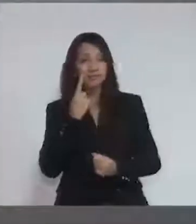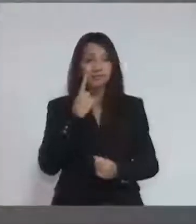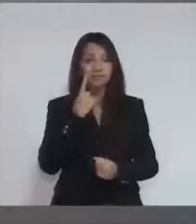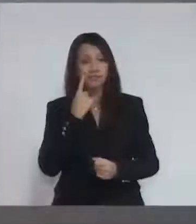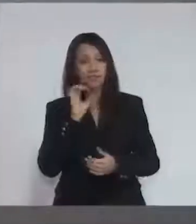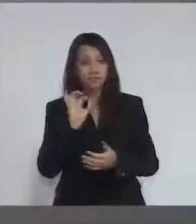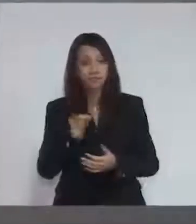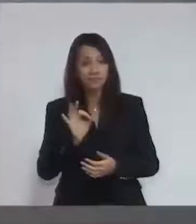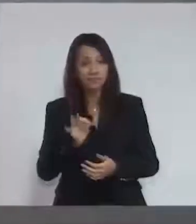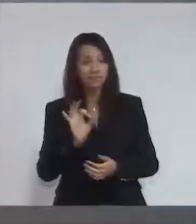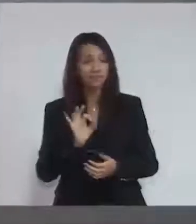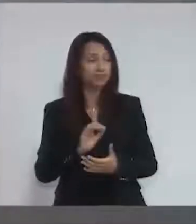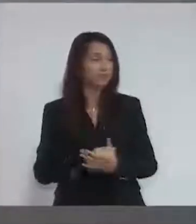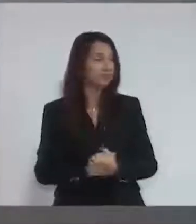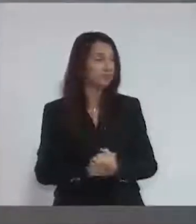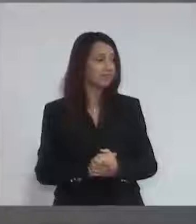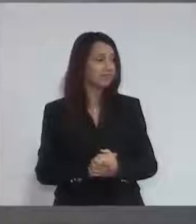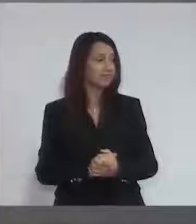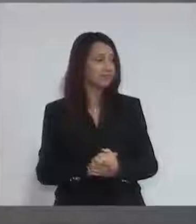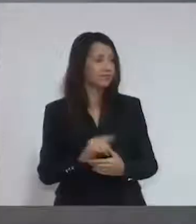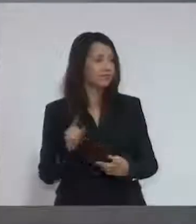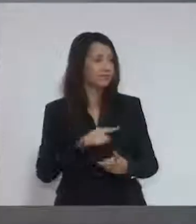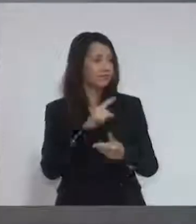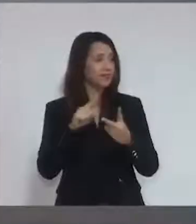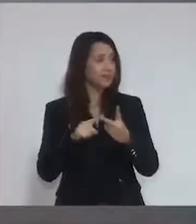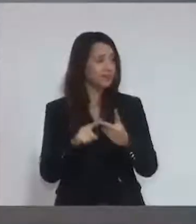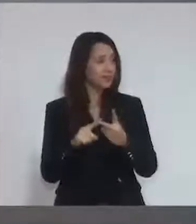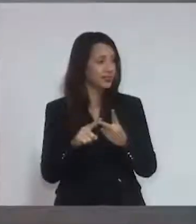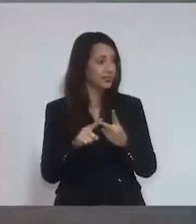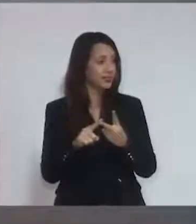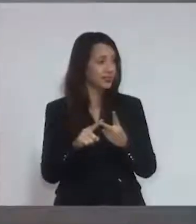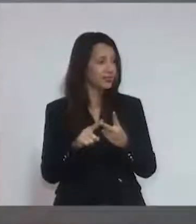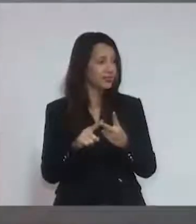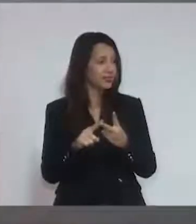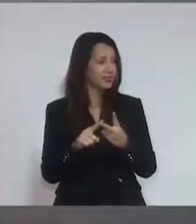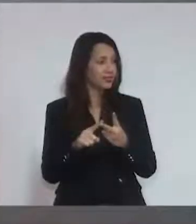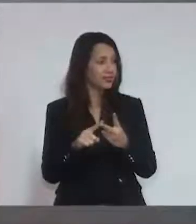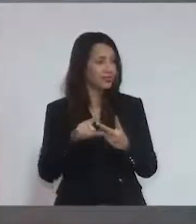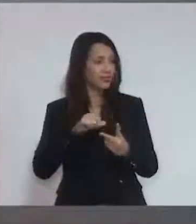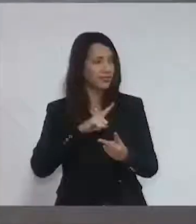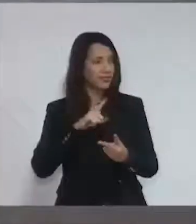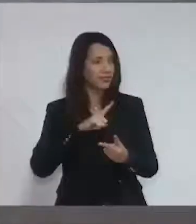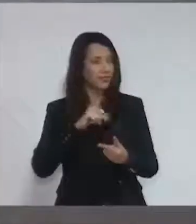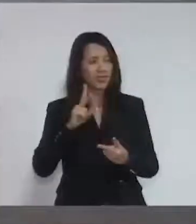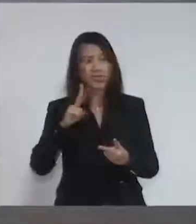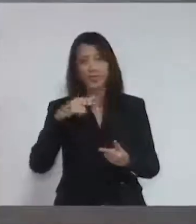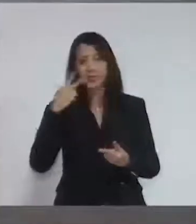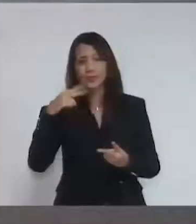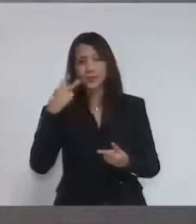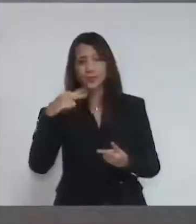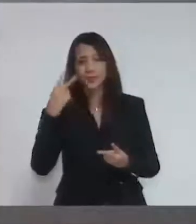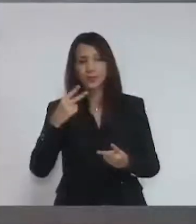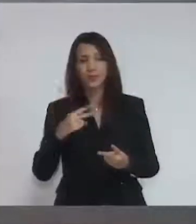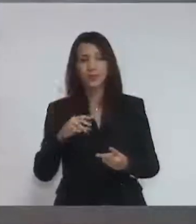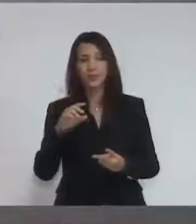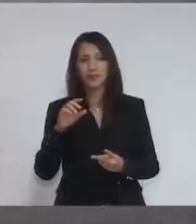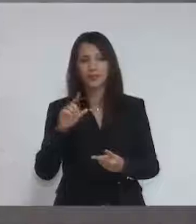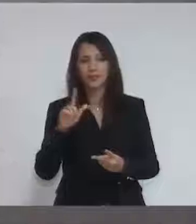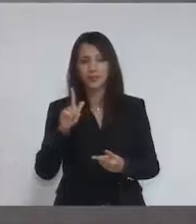sincera mesmo, né? E segundo, se o vereador do Gelme não praticou